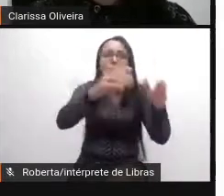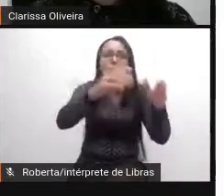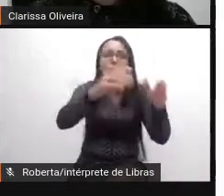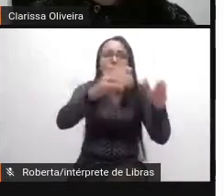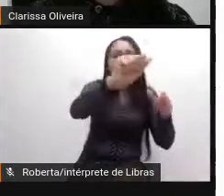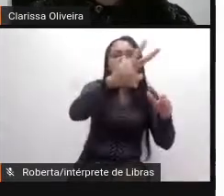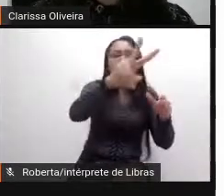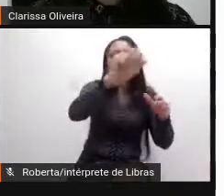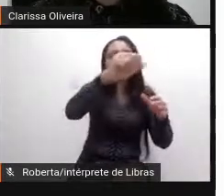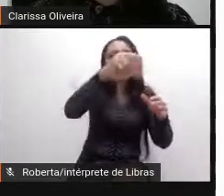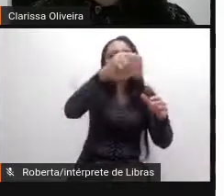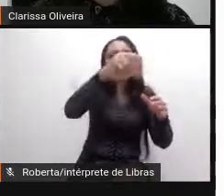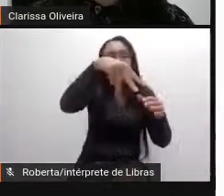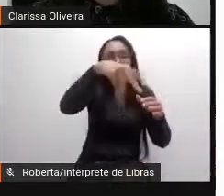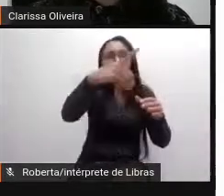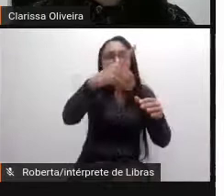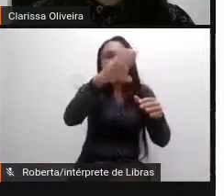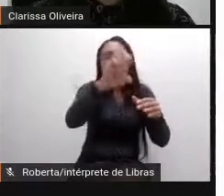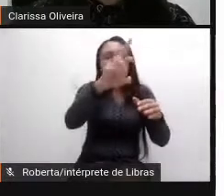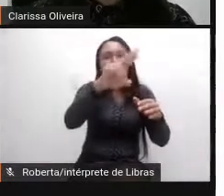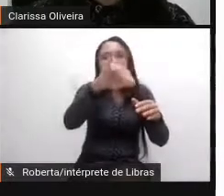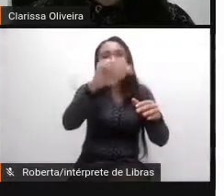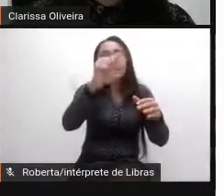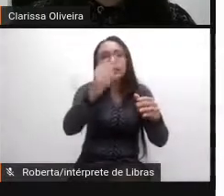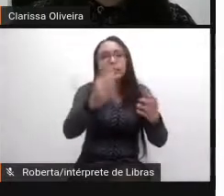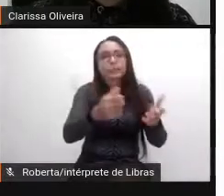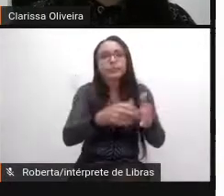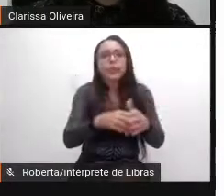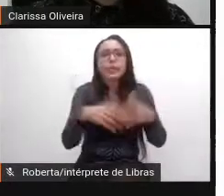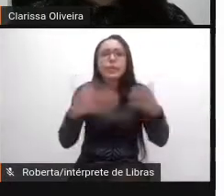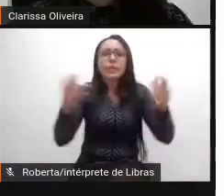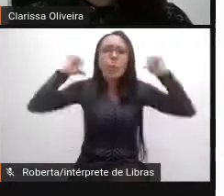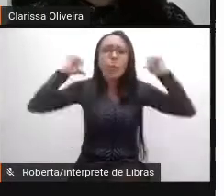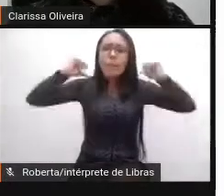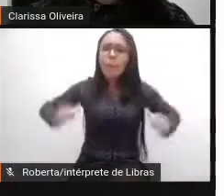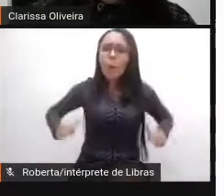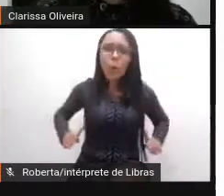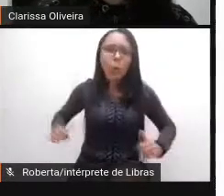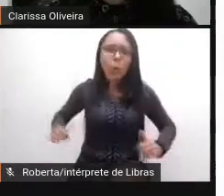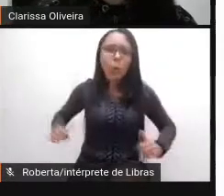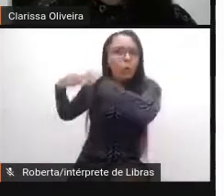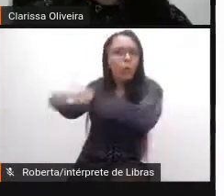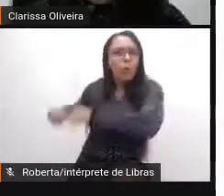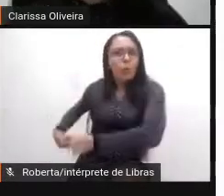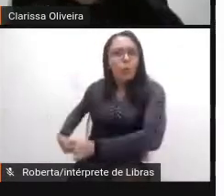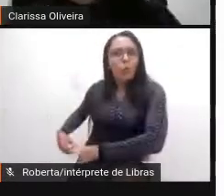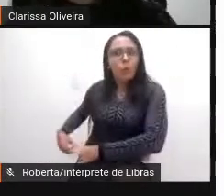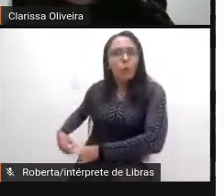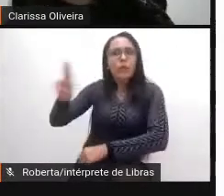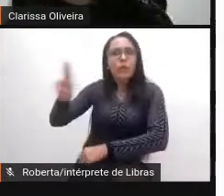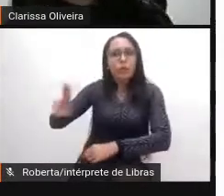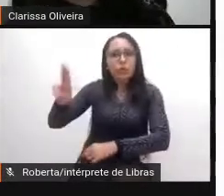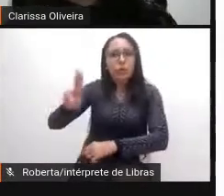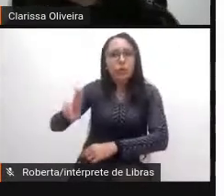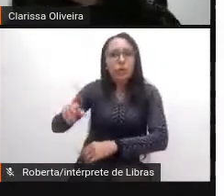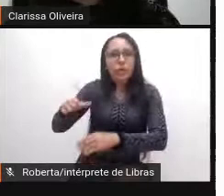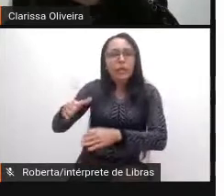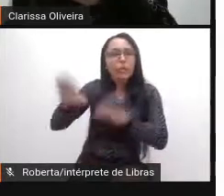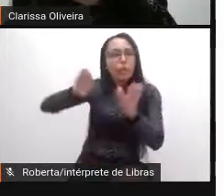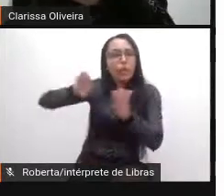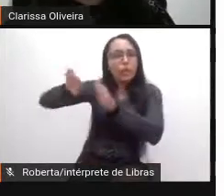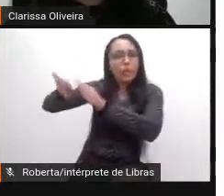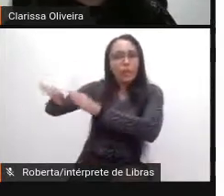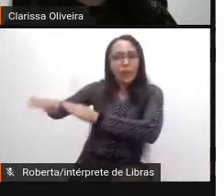você tiver, se tiver uma mochila, se tiver uma bolsa que você usou, deixe ela reservada